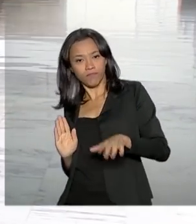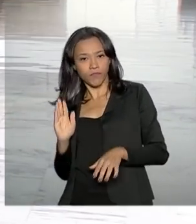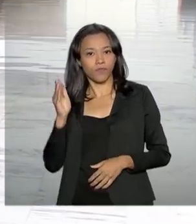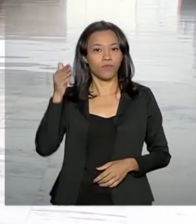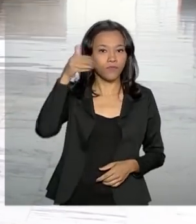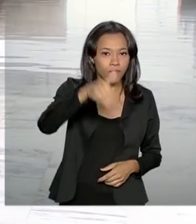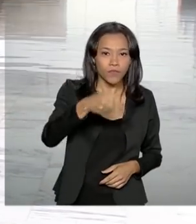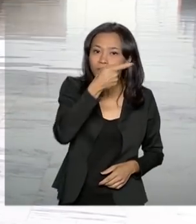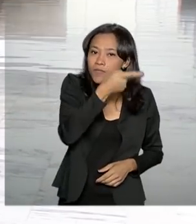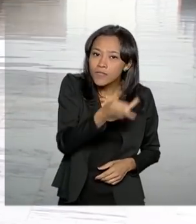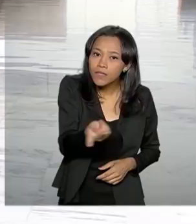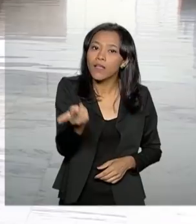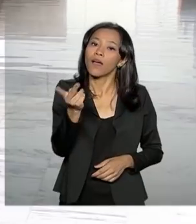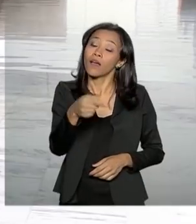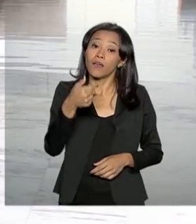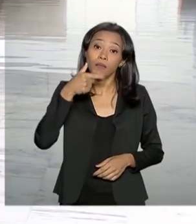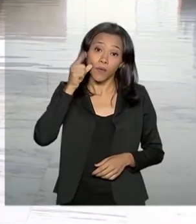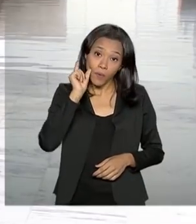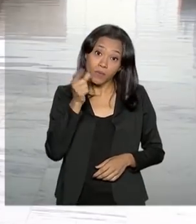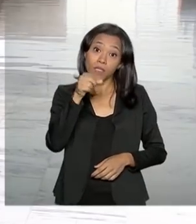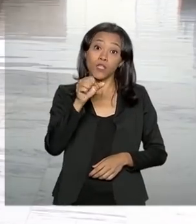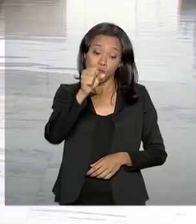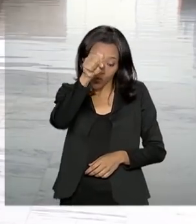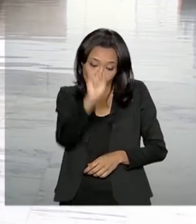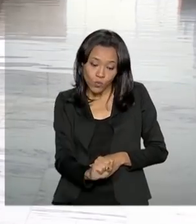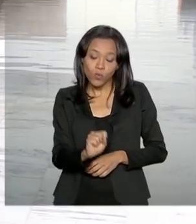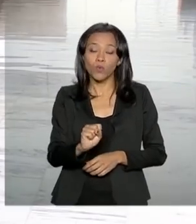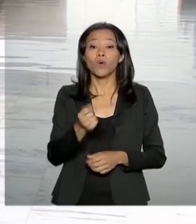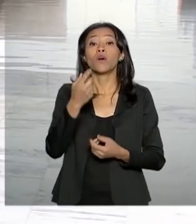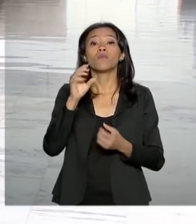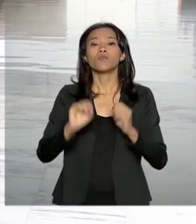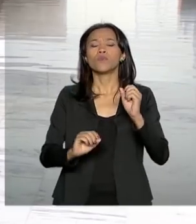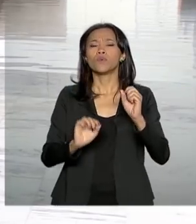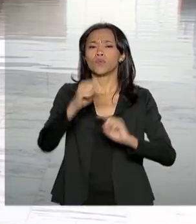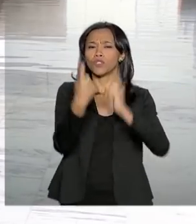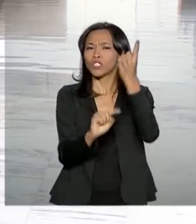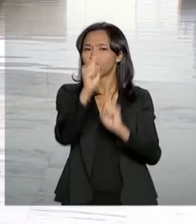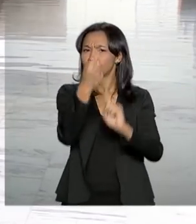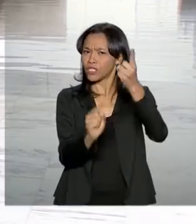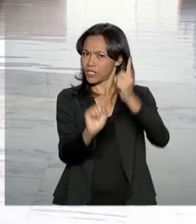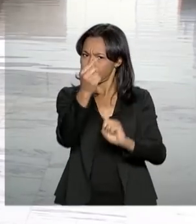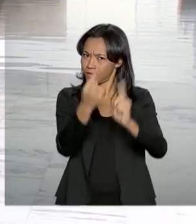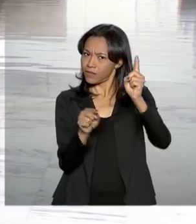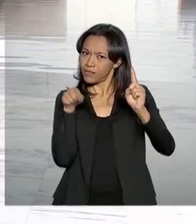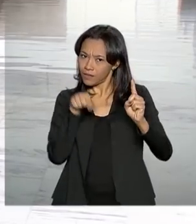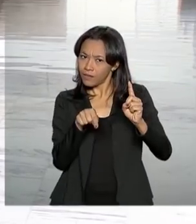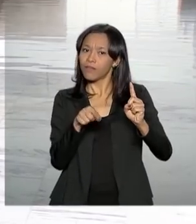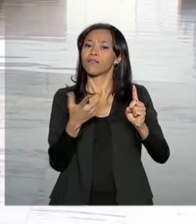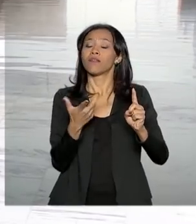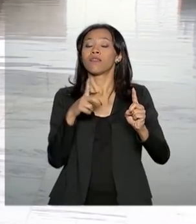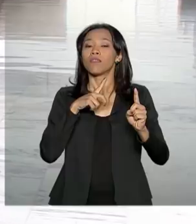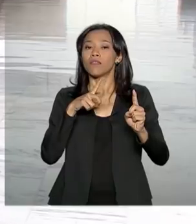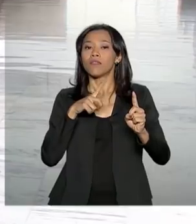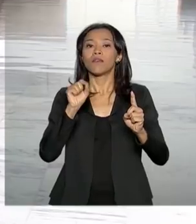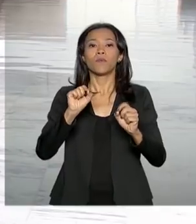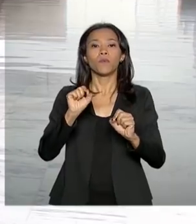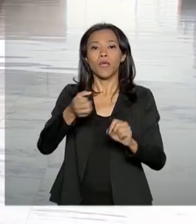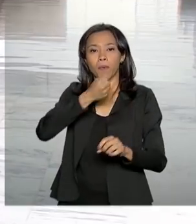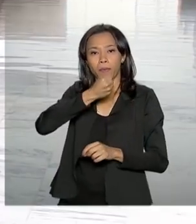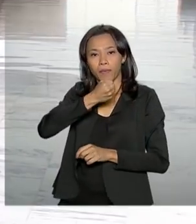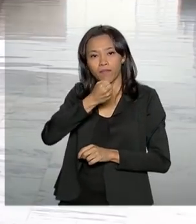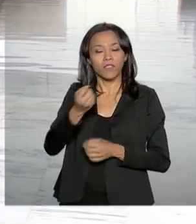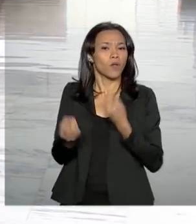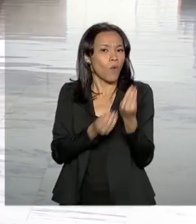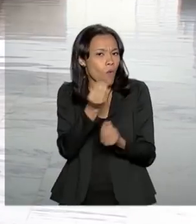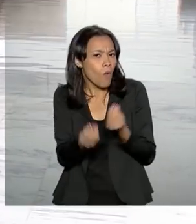e ontem em Punta Arenas, no sul do Chile, o subsecretário do ProAntar, contra-almirante Sérgio Guida, falou sobre